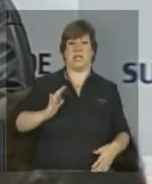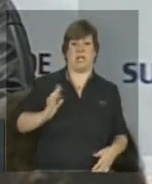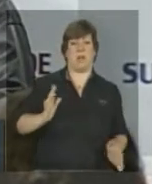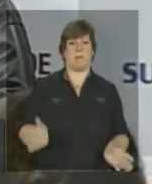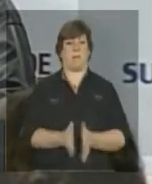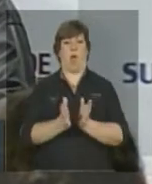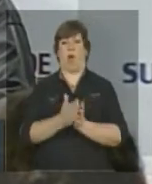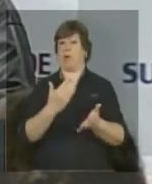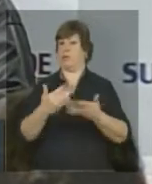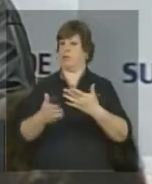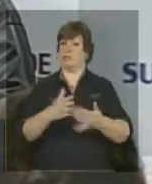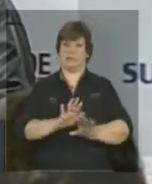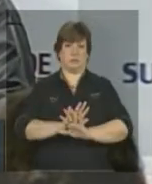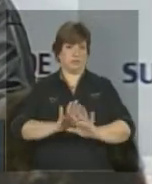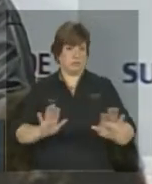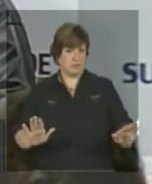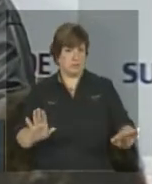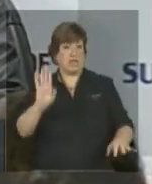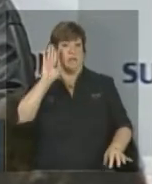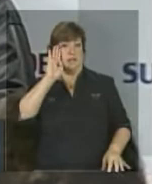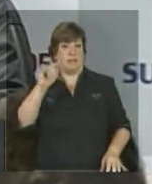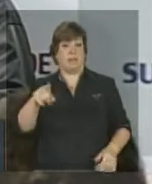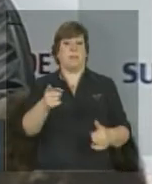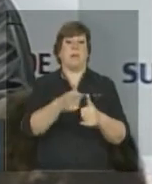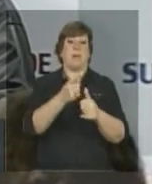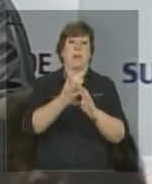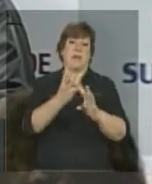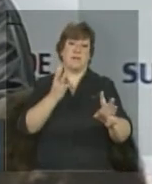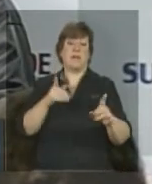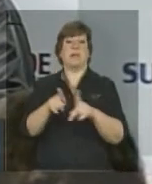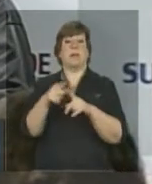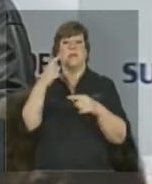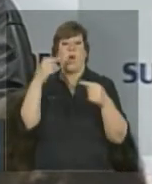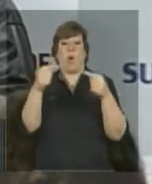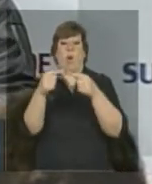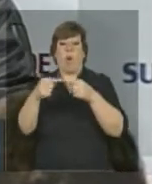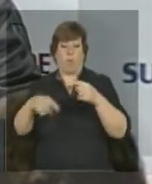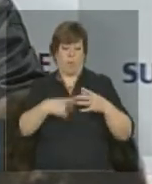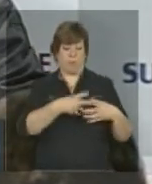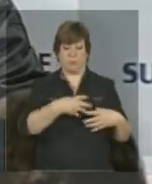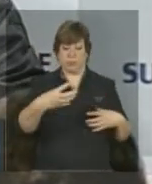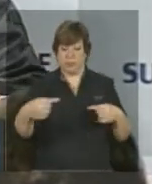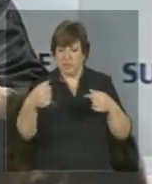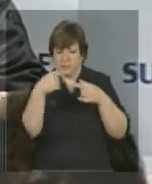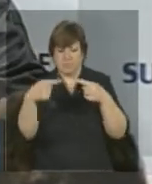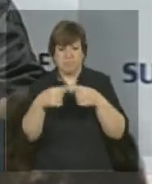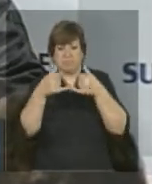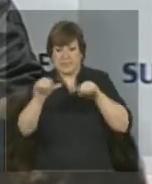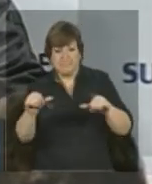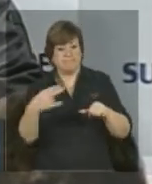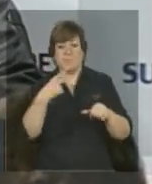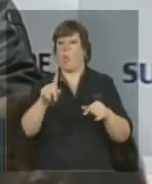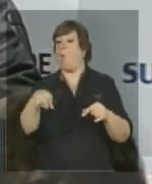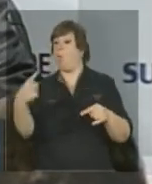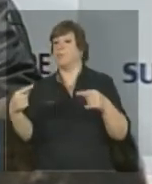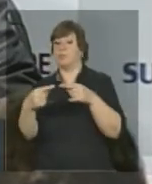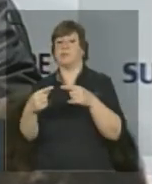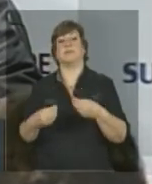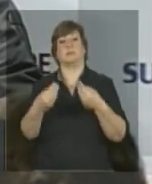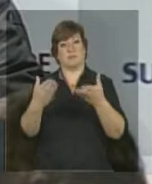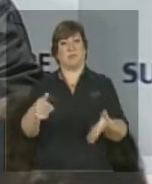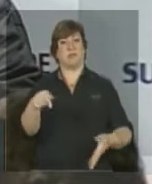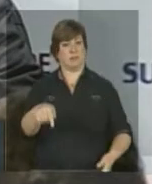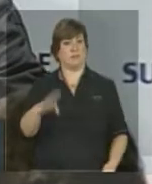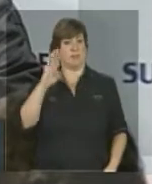ou da sua condição socioeconômica e cultural. Isso acontece no Brasil todo, é regulado em cada Secretaria Estadual de